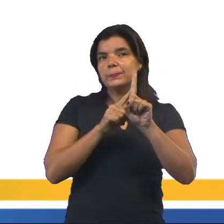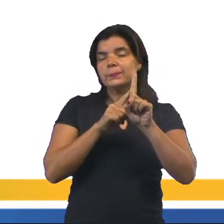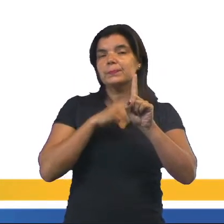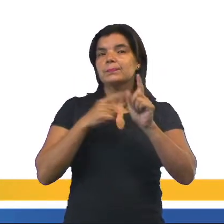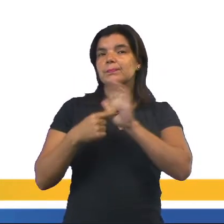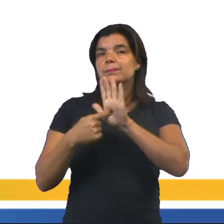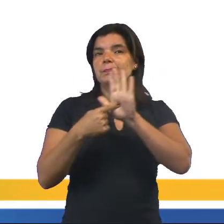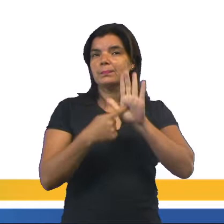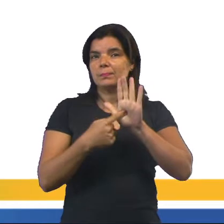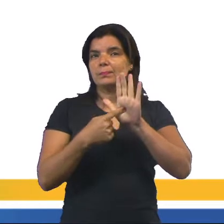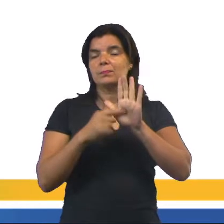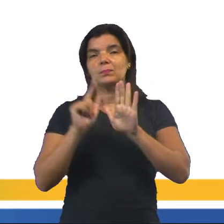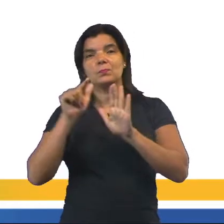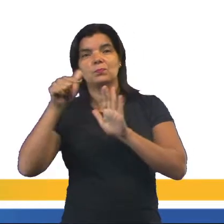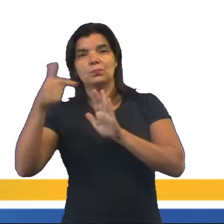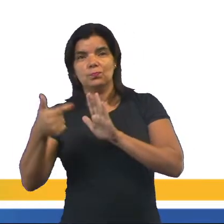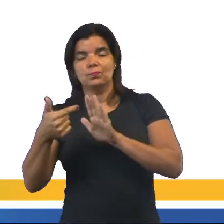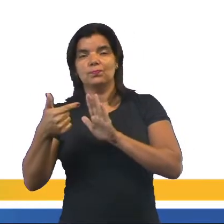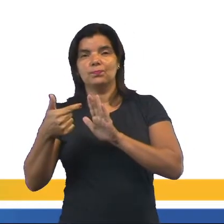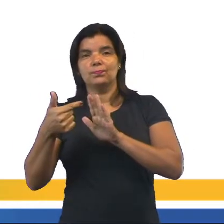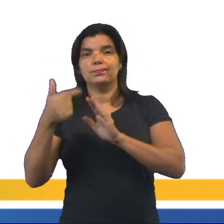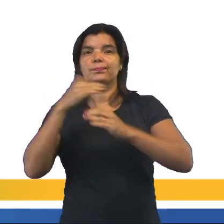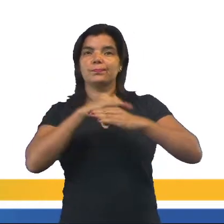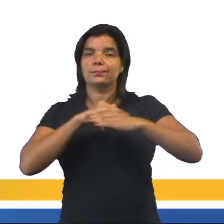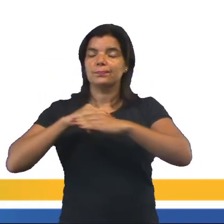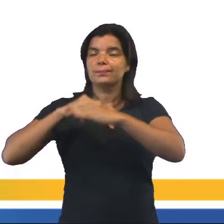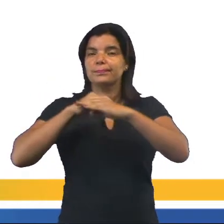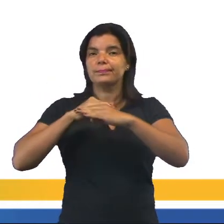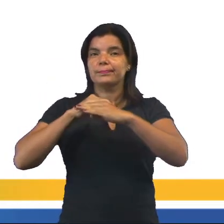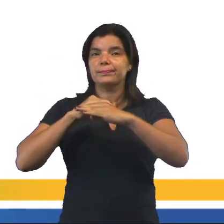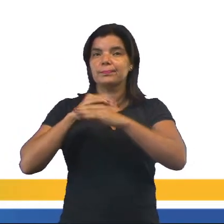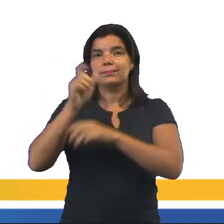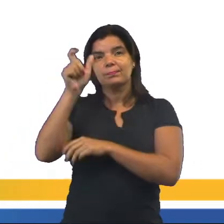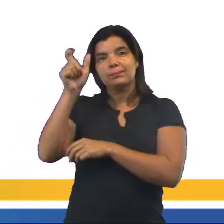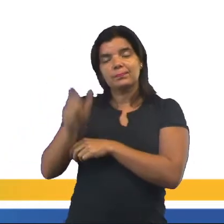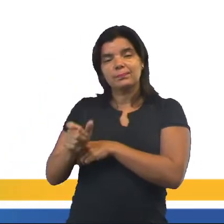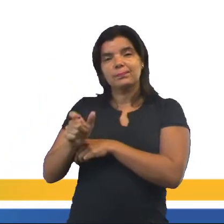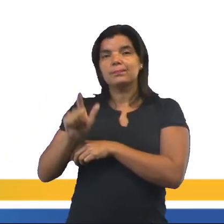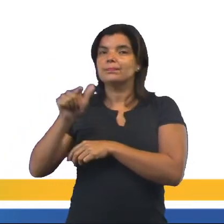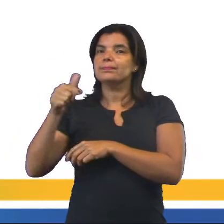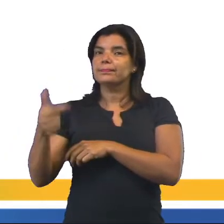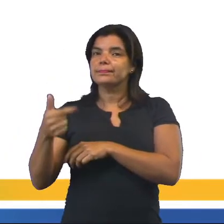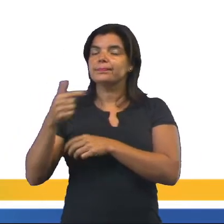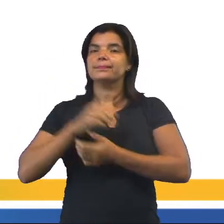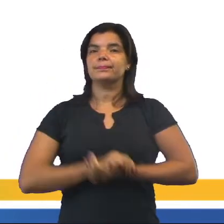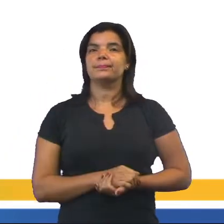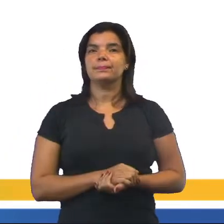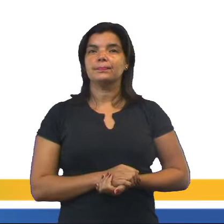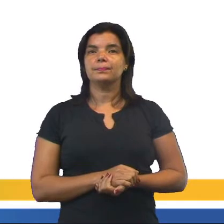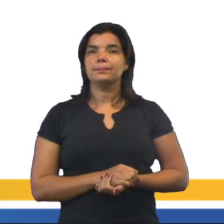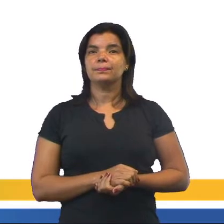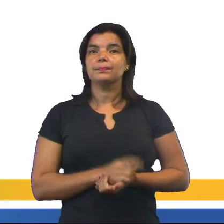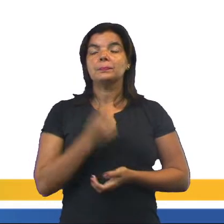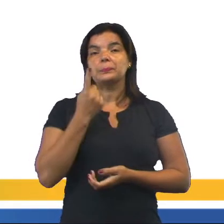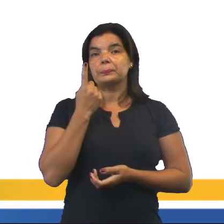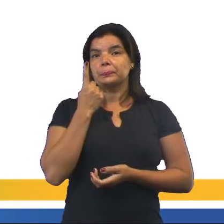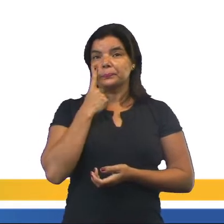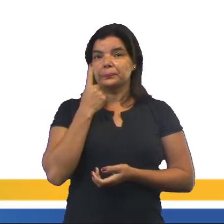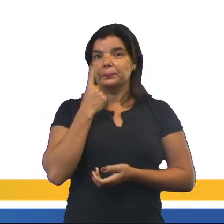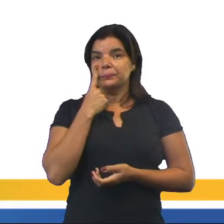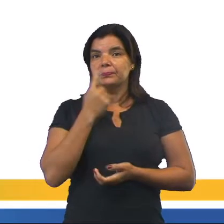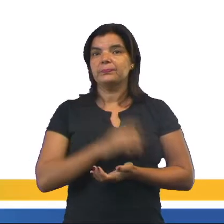lado, cheguemos ao que está indicado no outro lado da igualdade.